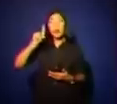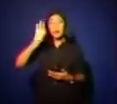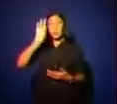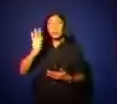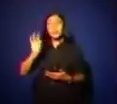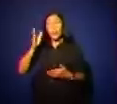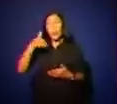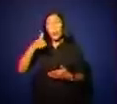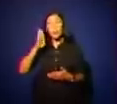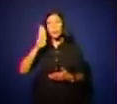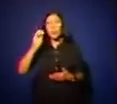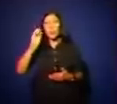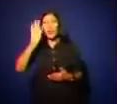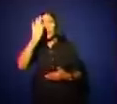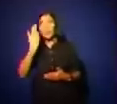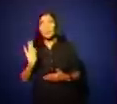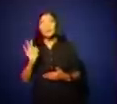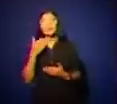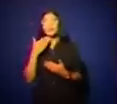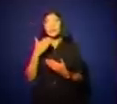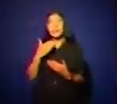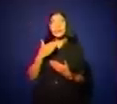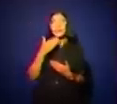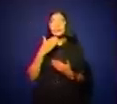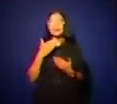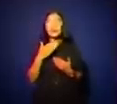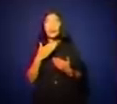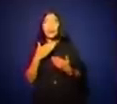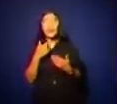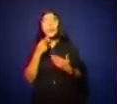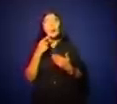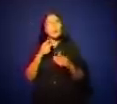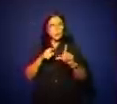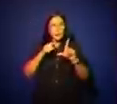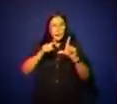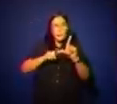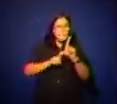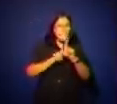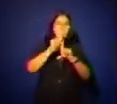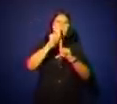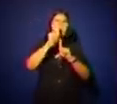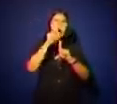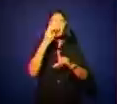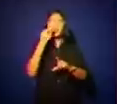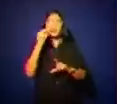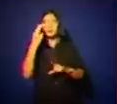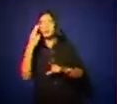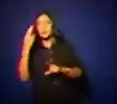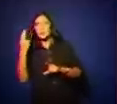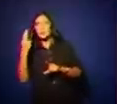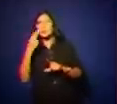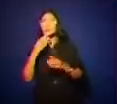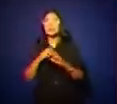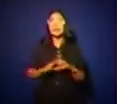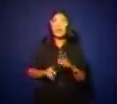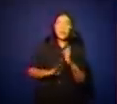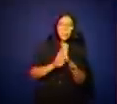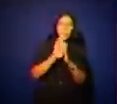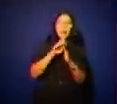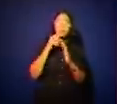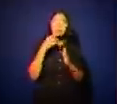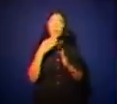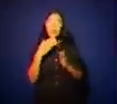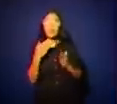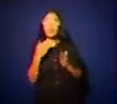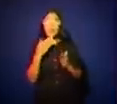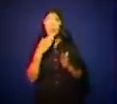2022 recorde emissão de de Bento quando a gente pega o próprio título do governo o próprio juros que